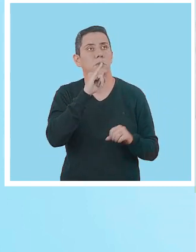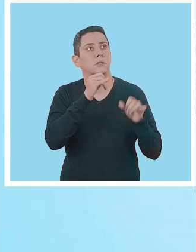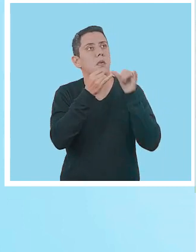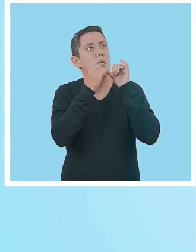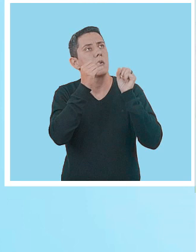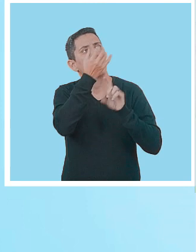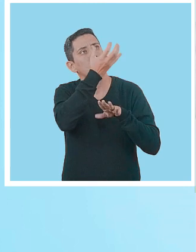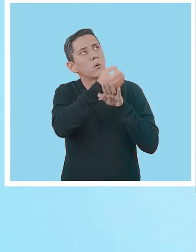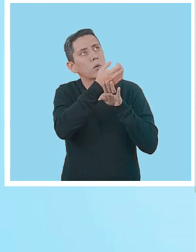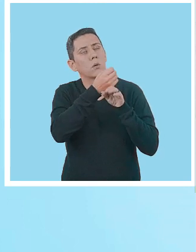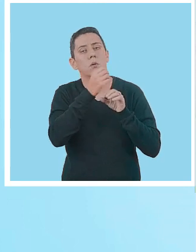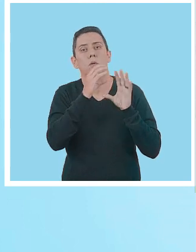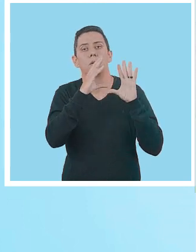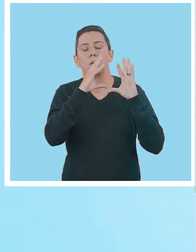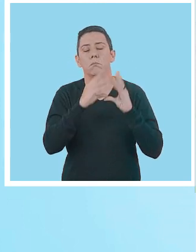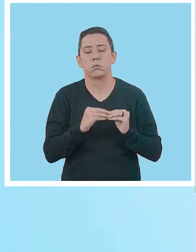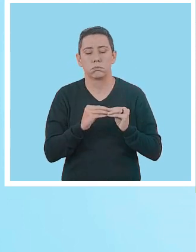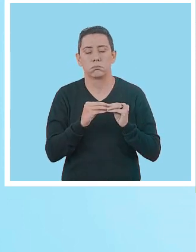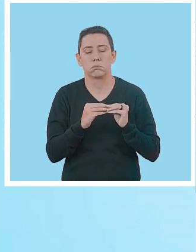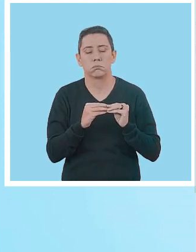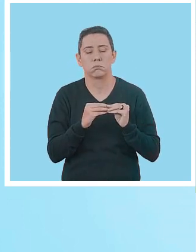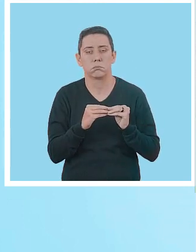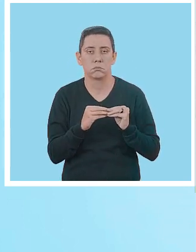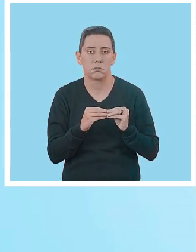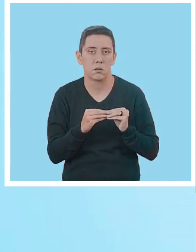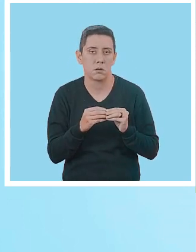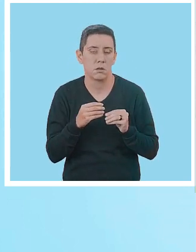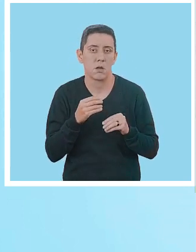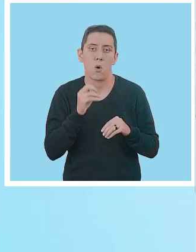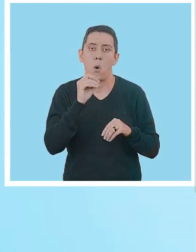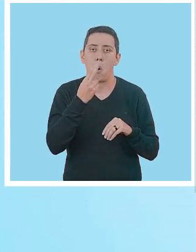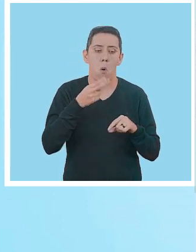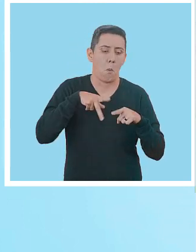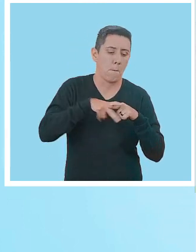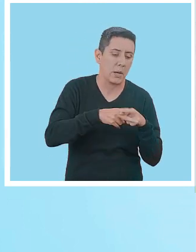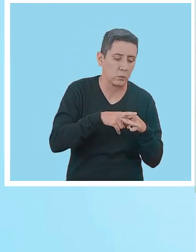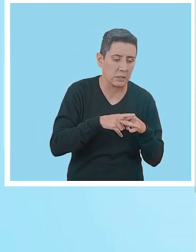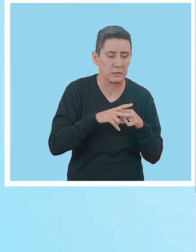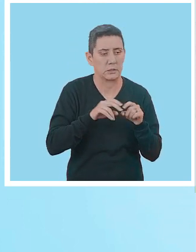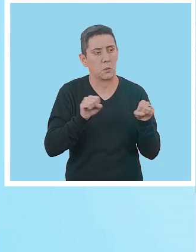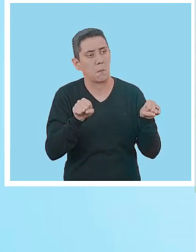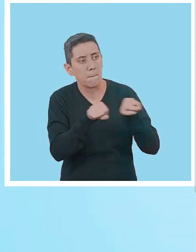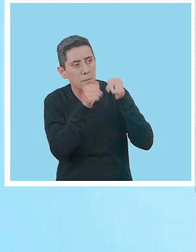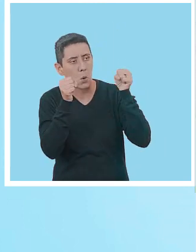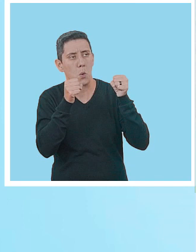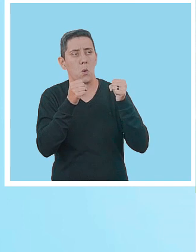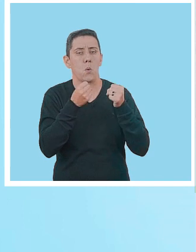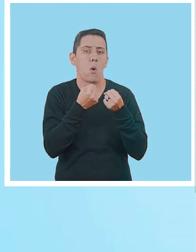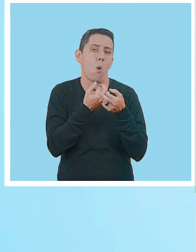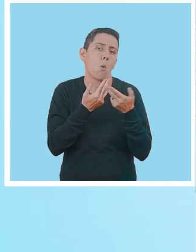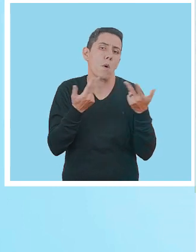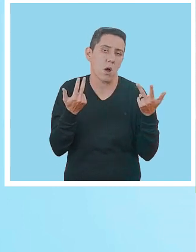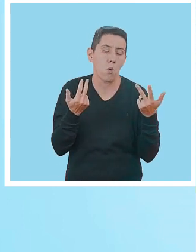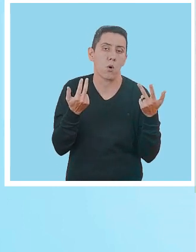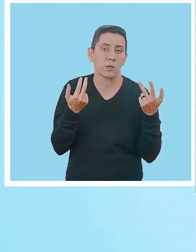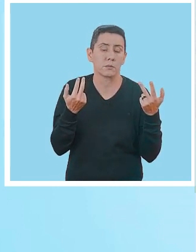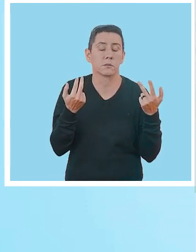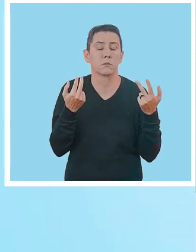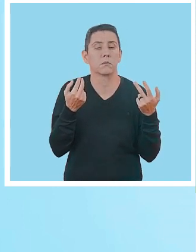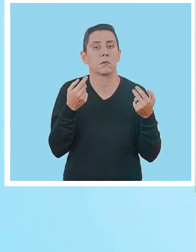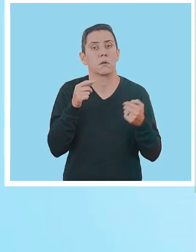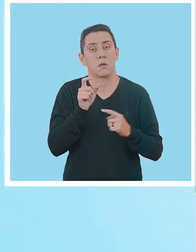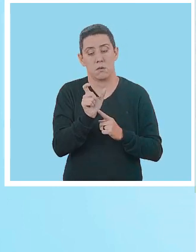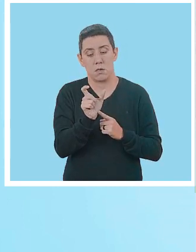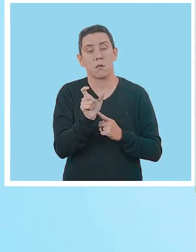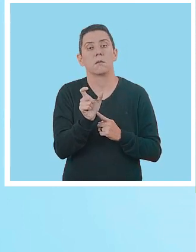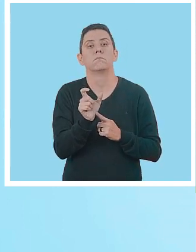falta de rede por algum motivo é o por uma manutenção ou por algum problema na rede de distribuição o